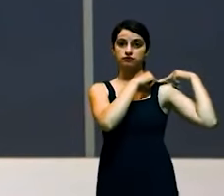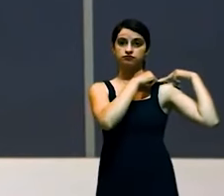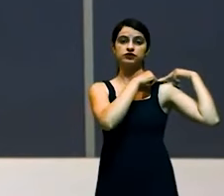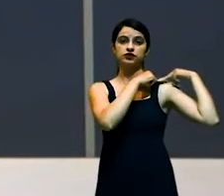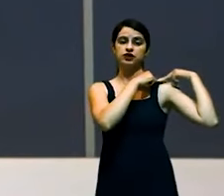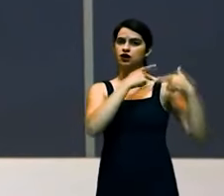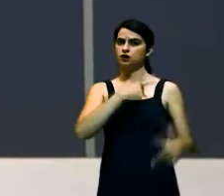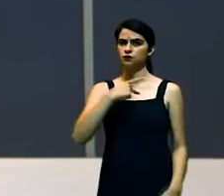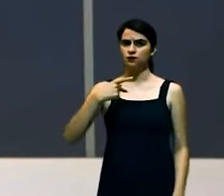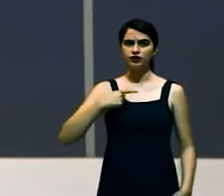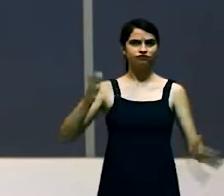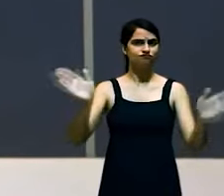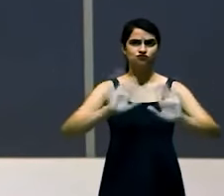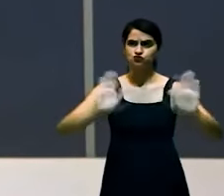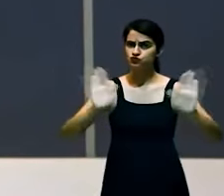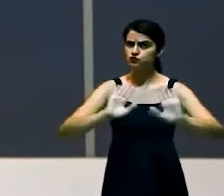Não é o pastor.